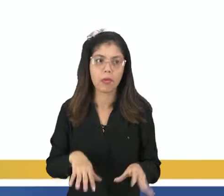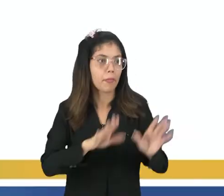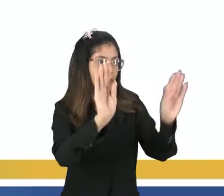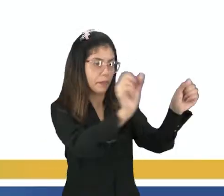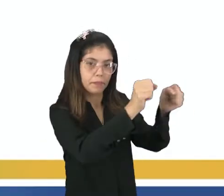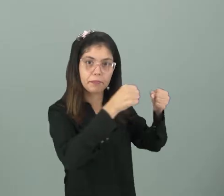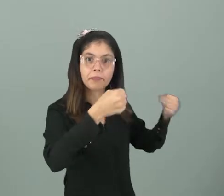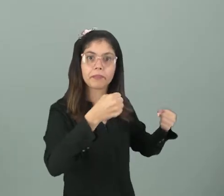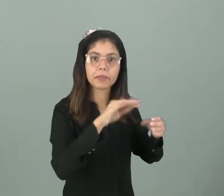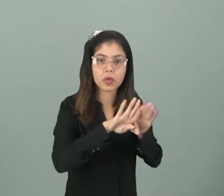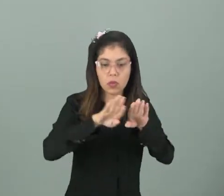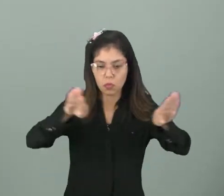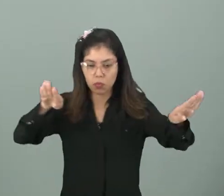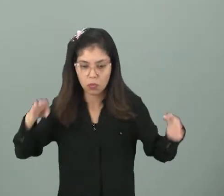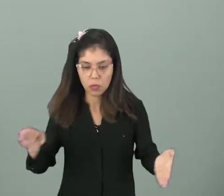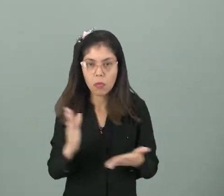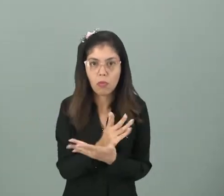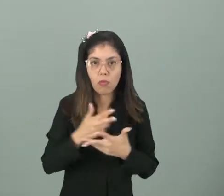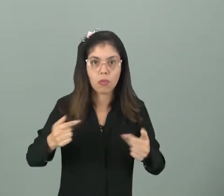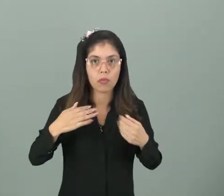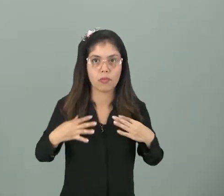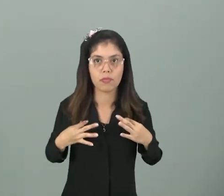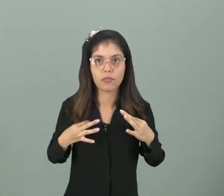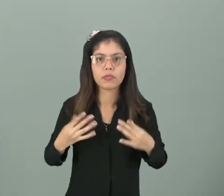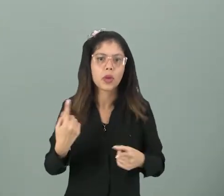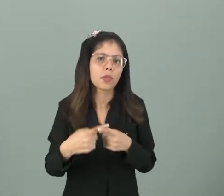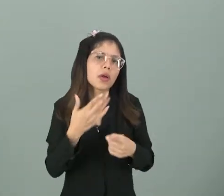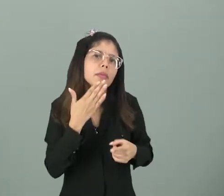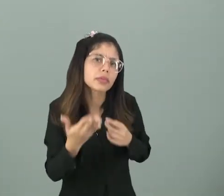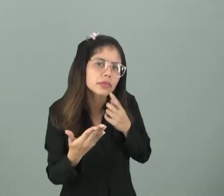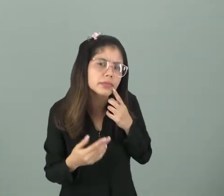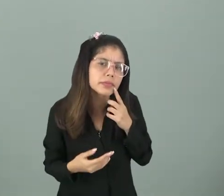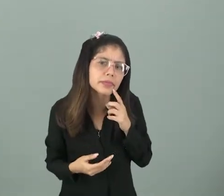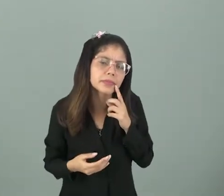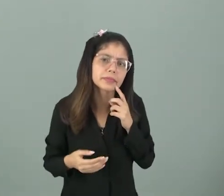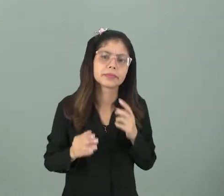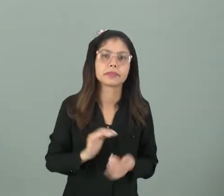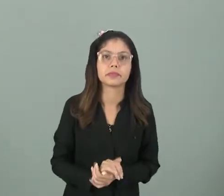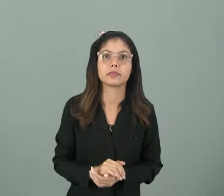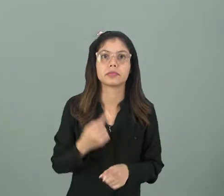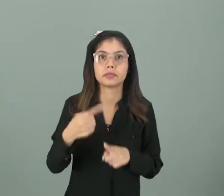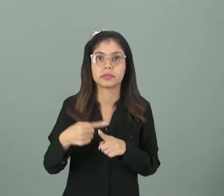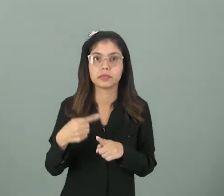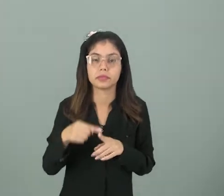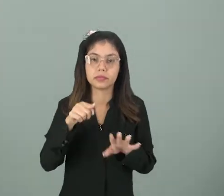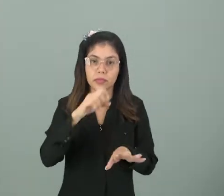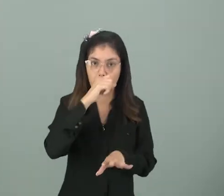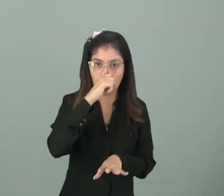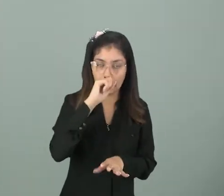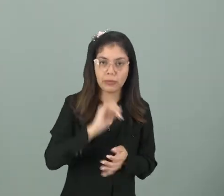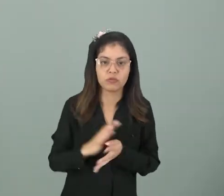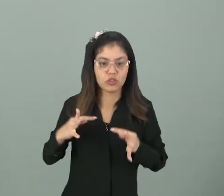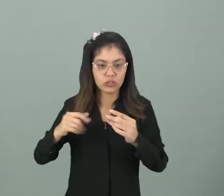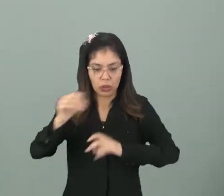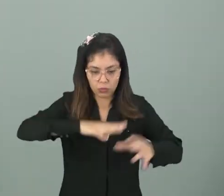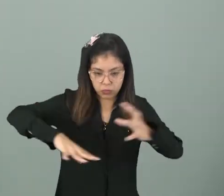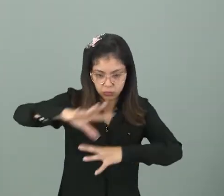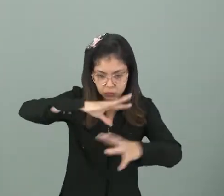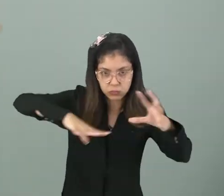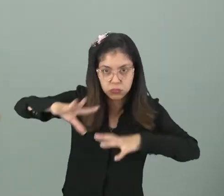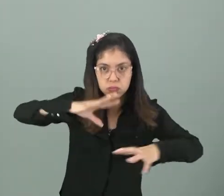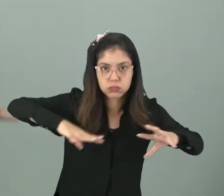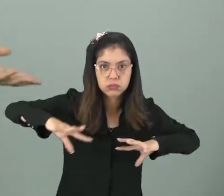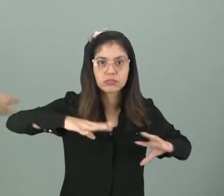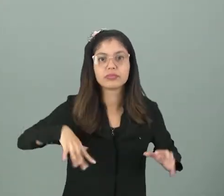guarda-roupa ou a sua cômoda, onde você guarda suas roupas, por que será que ele pede isso? Deve ser porque se você deixar todas as